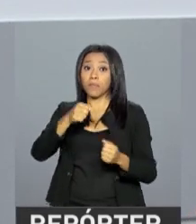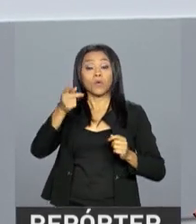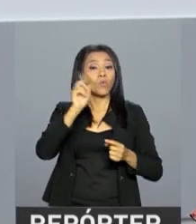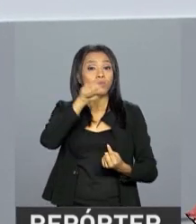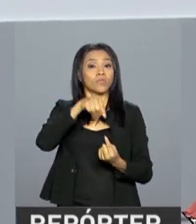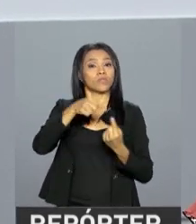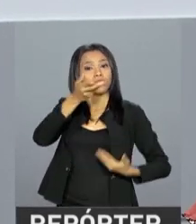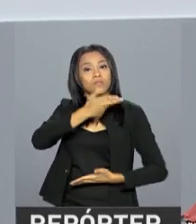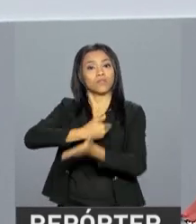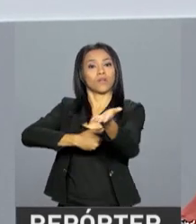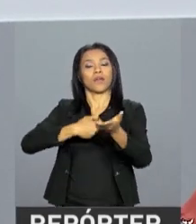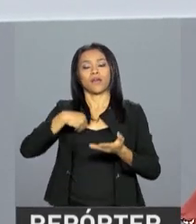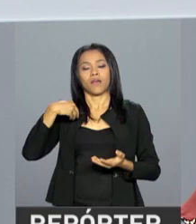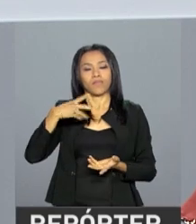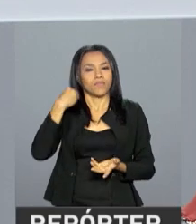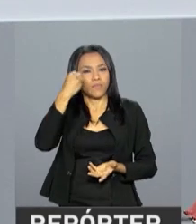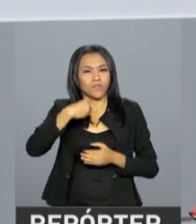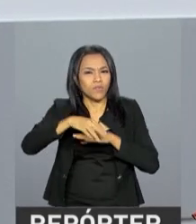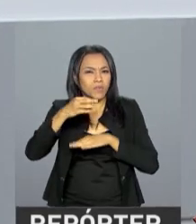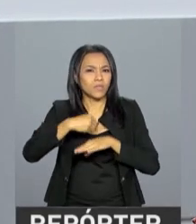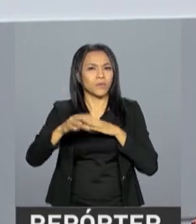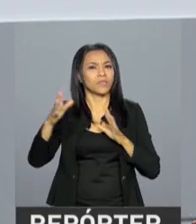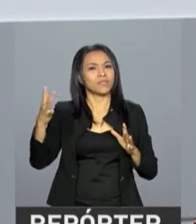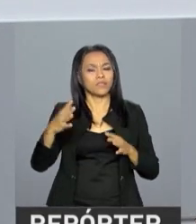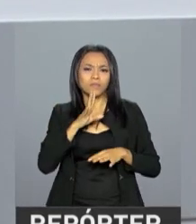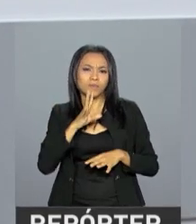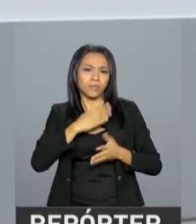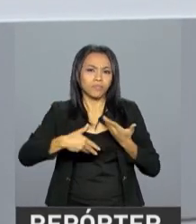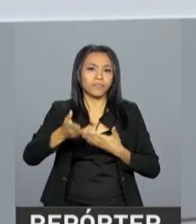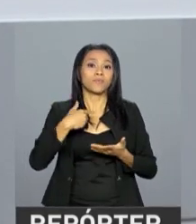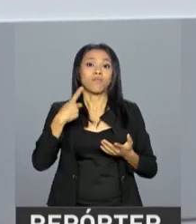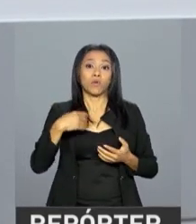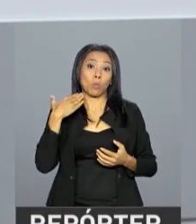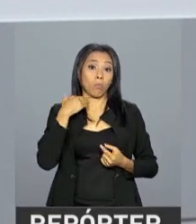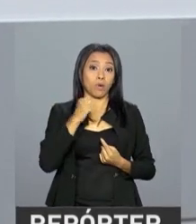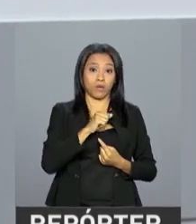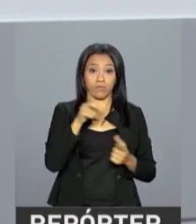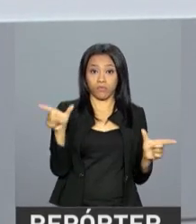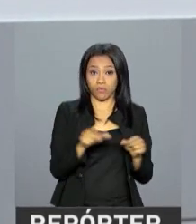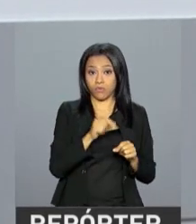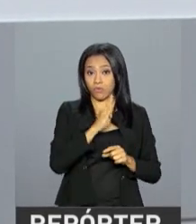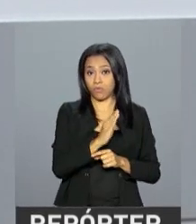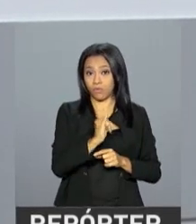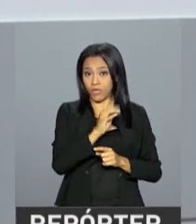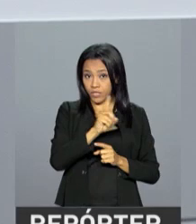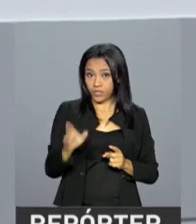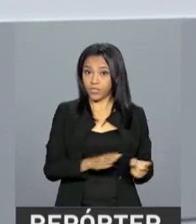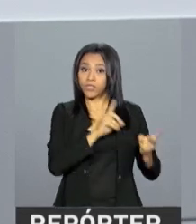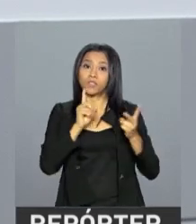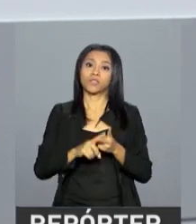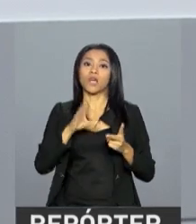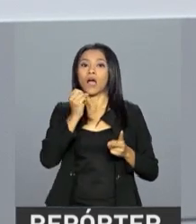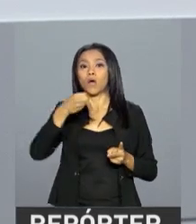de informações e um intercâmbio de especialistas. Os acordos foram com o Banco Interamericano de Desenvolvimento, a Organização das